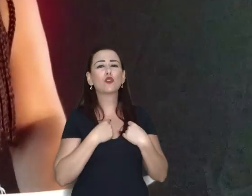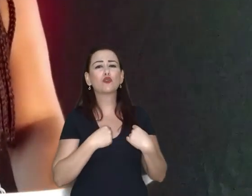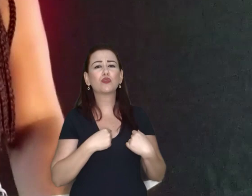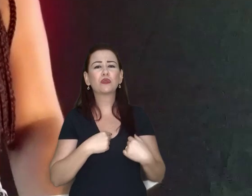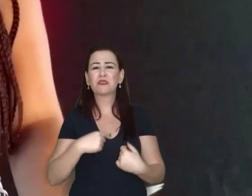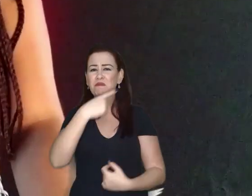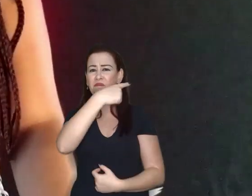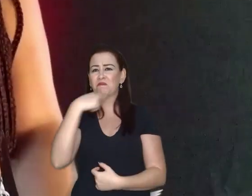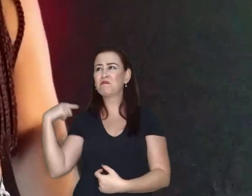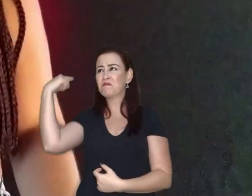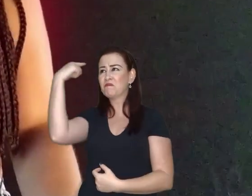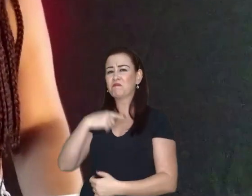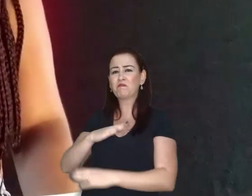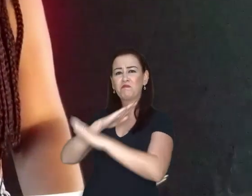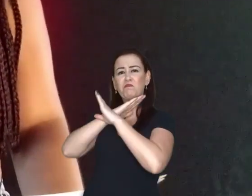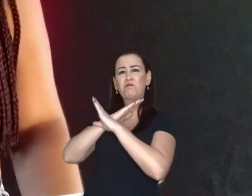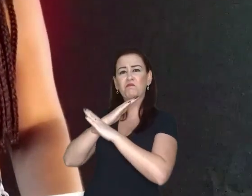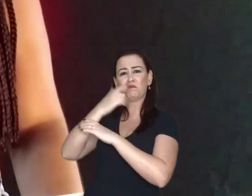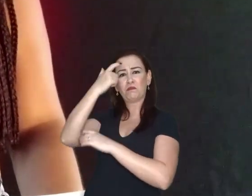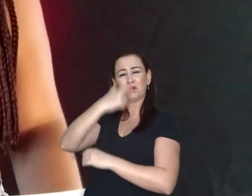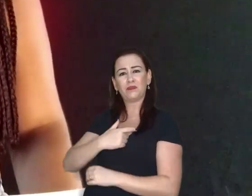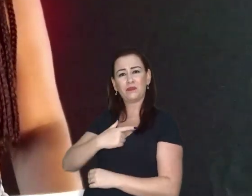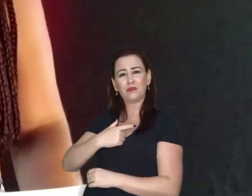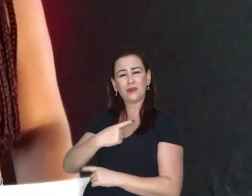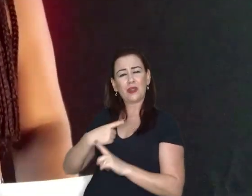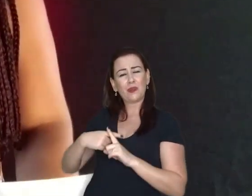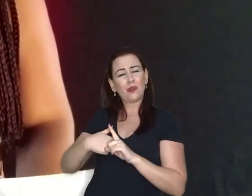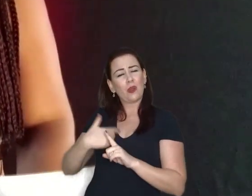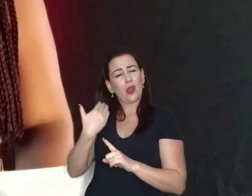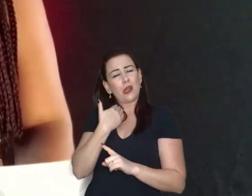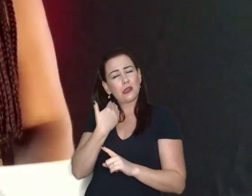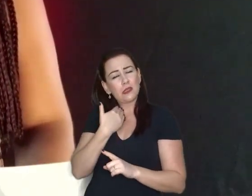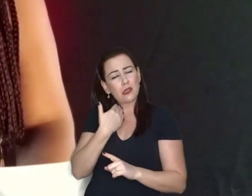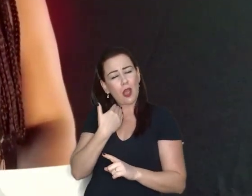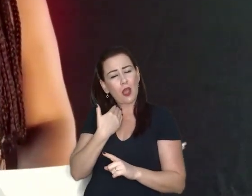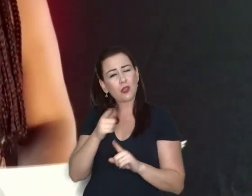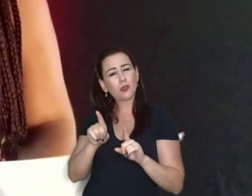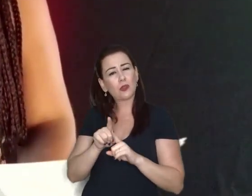pela tristeza e pelo cansaço.